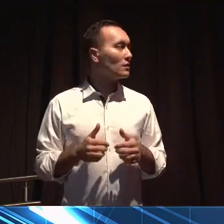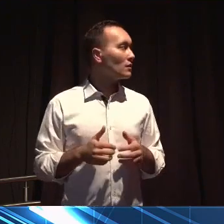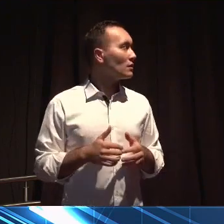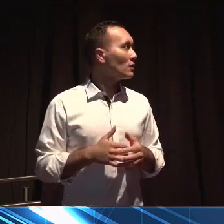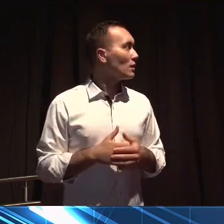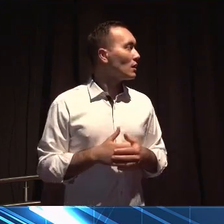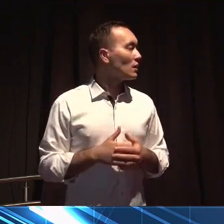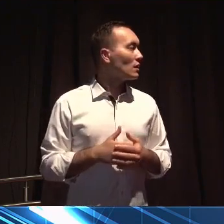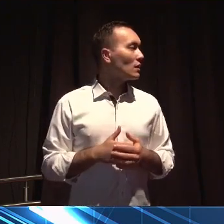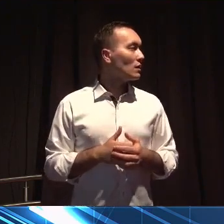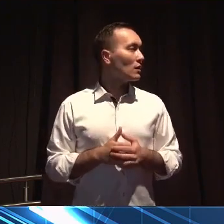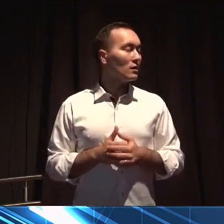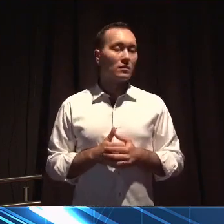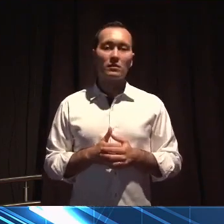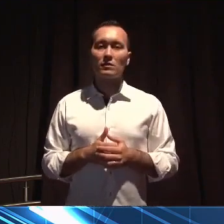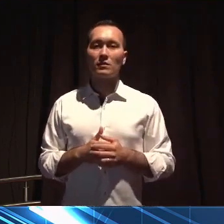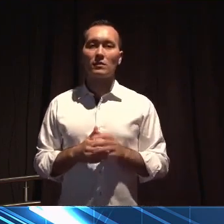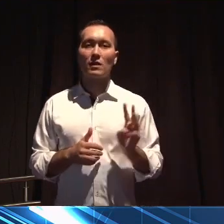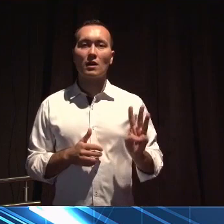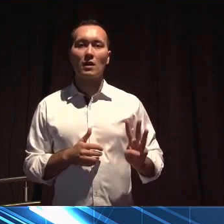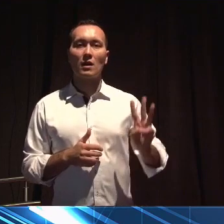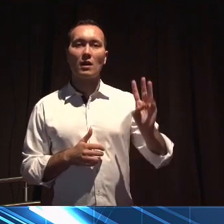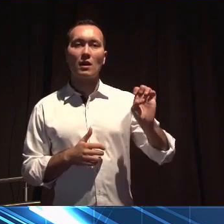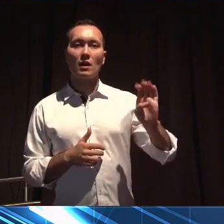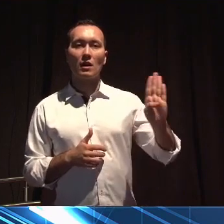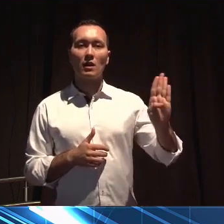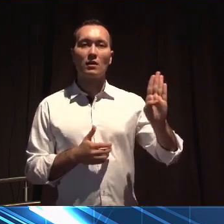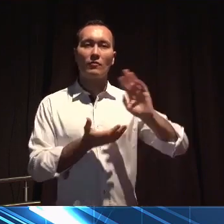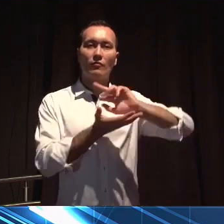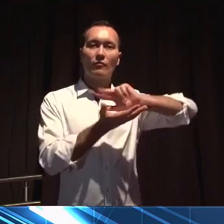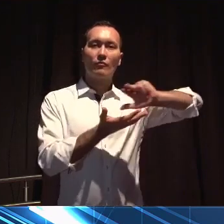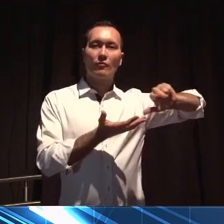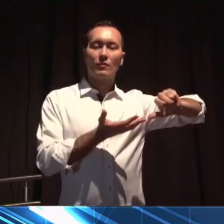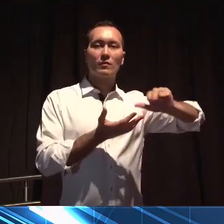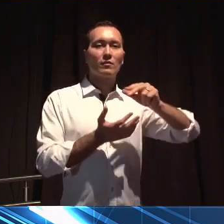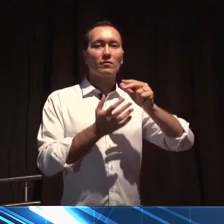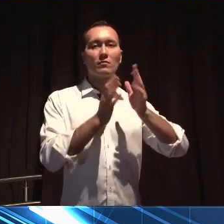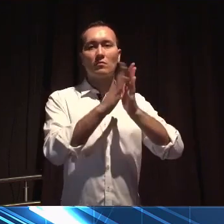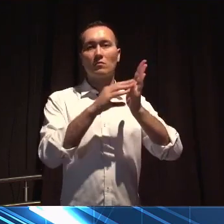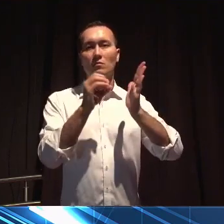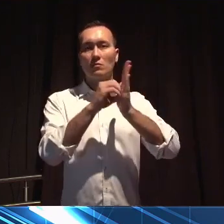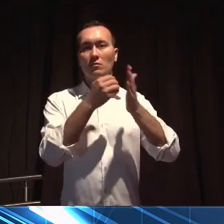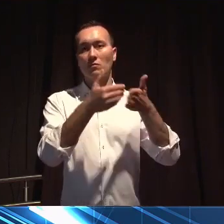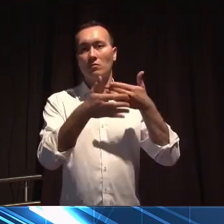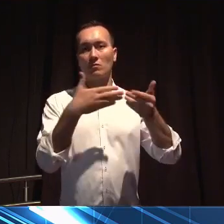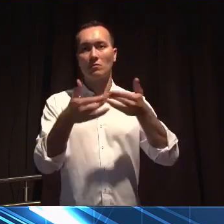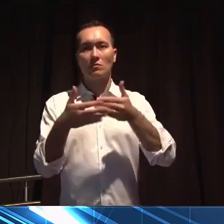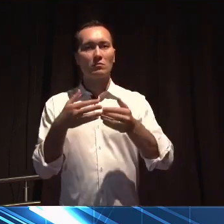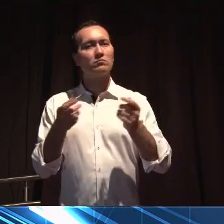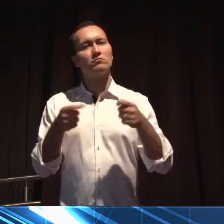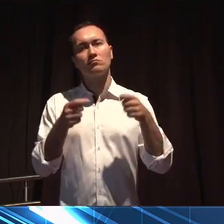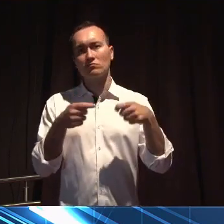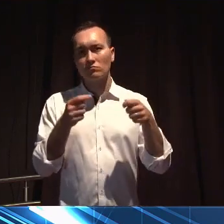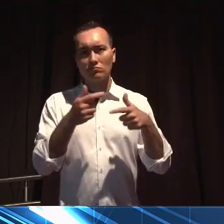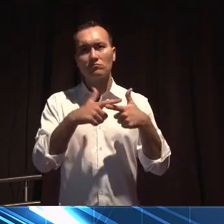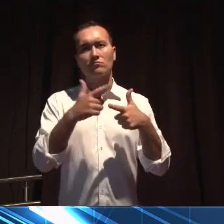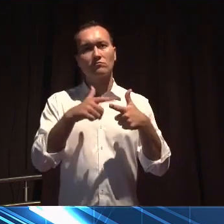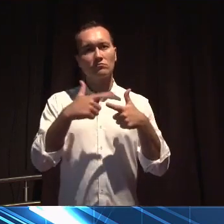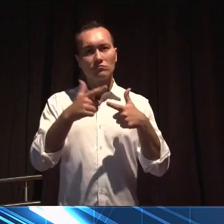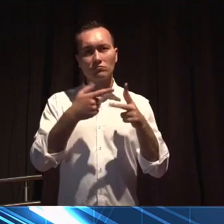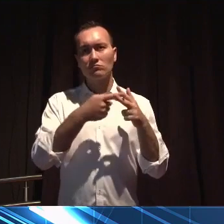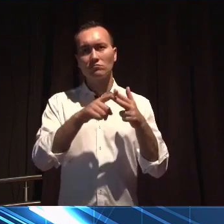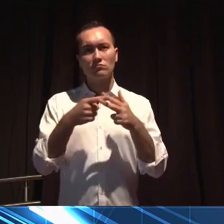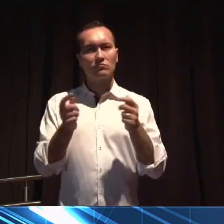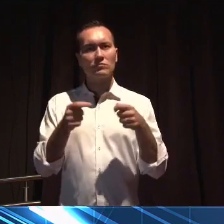web tu resolve com quase qualquer linguagem, né? A não ser que seja um problema muito específico de domínio. E aí já tem